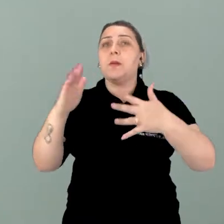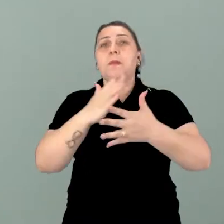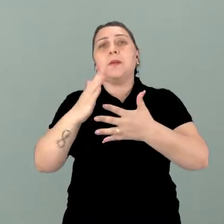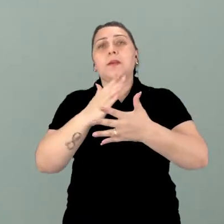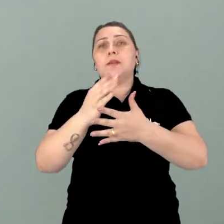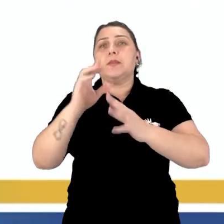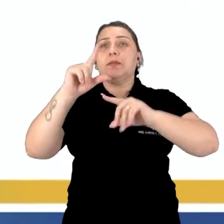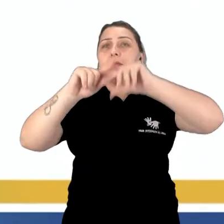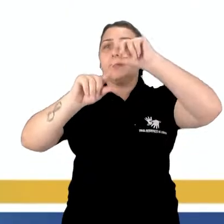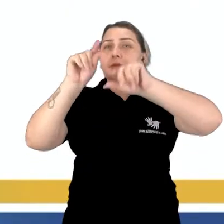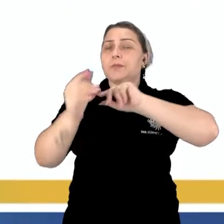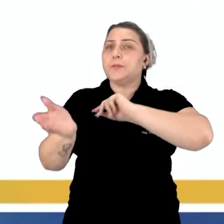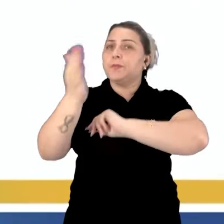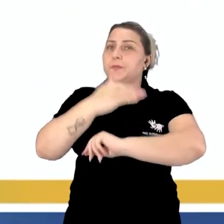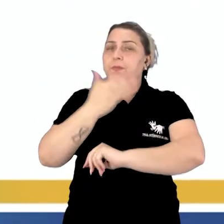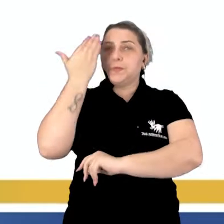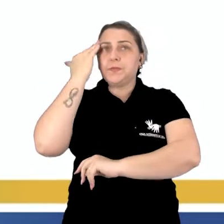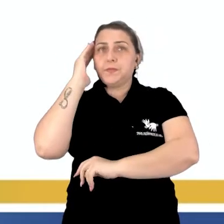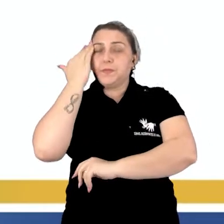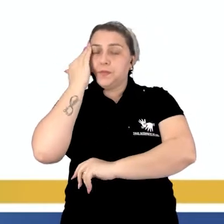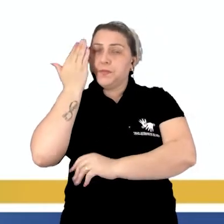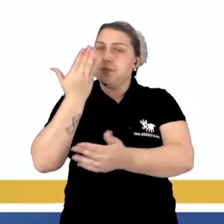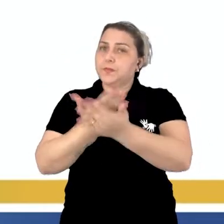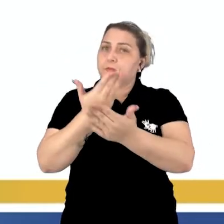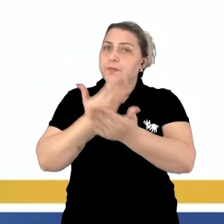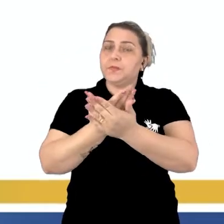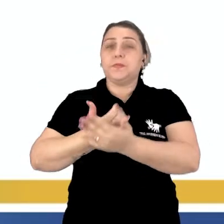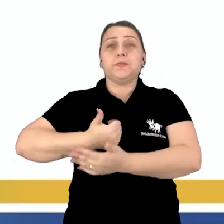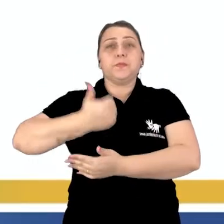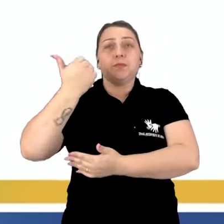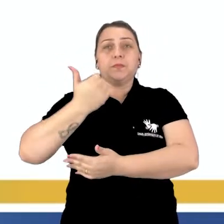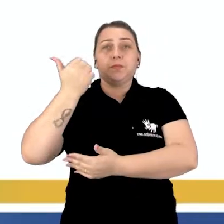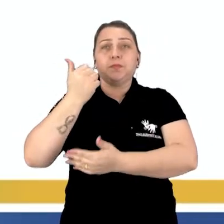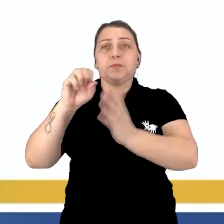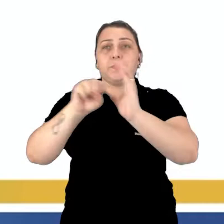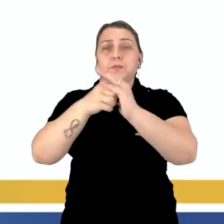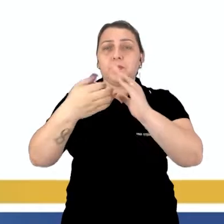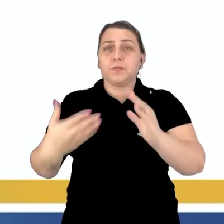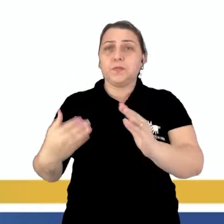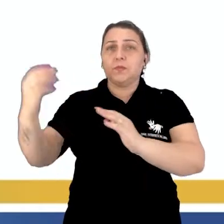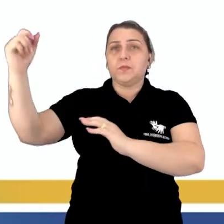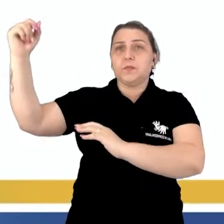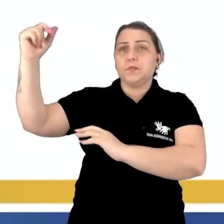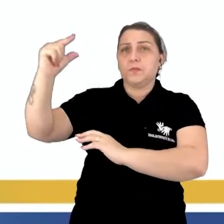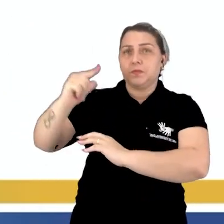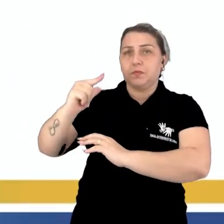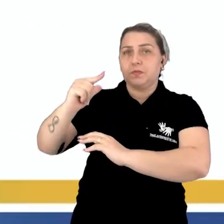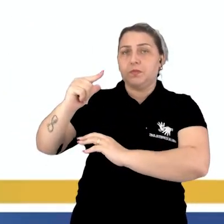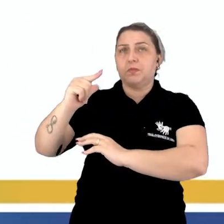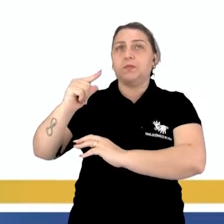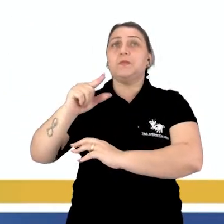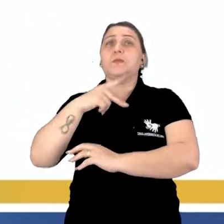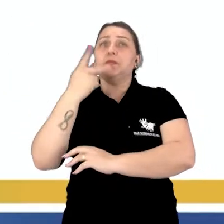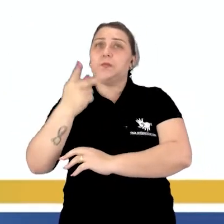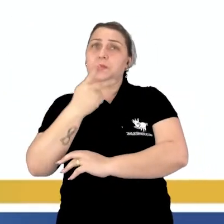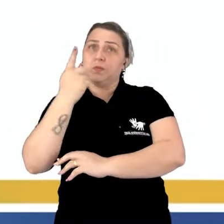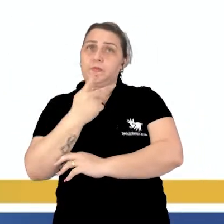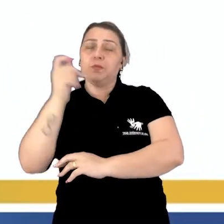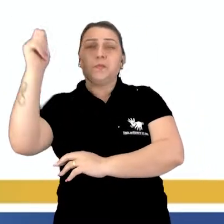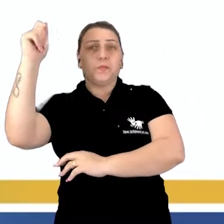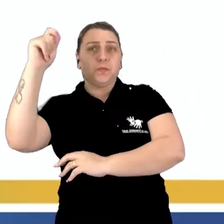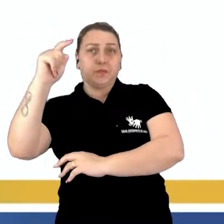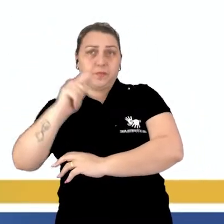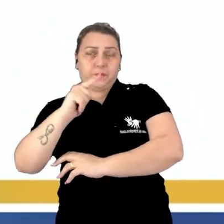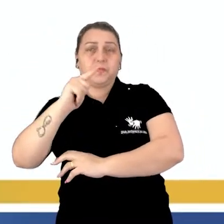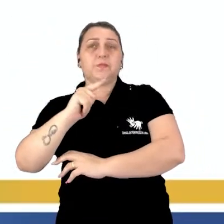lá? Então, para a gente entender essa aula, primeiro vamos caracterizar um pouco sobre o Sol. Quando a gente fala sobre o